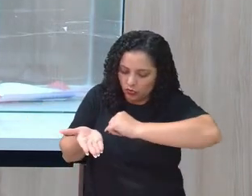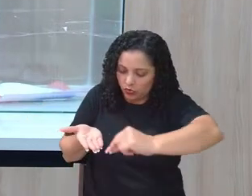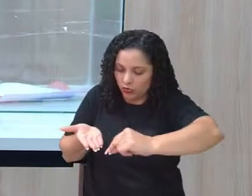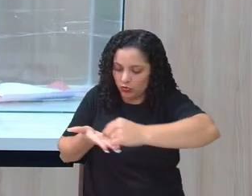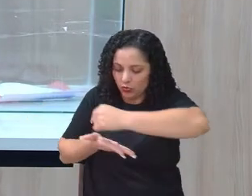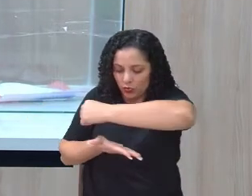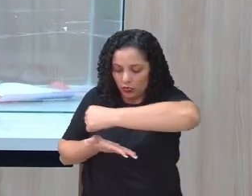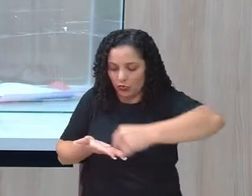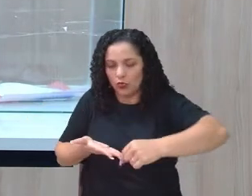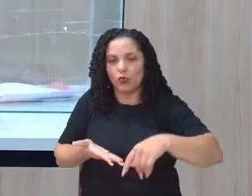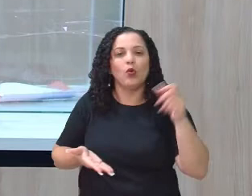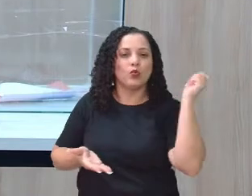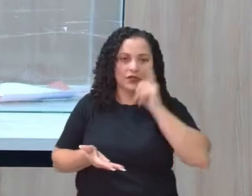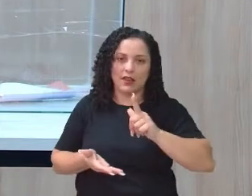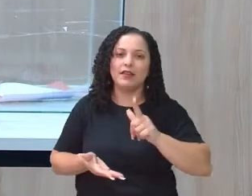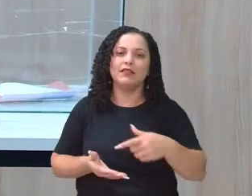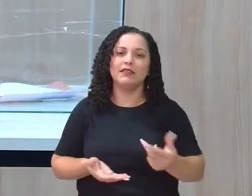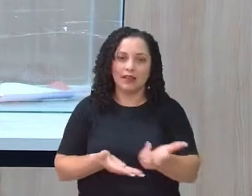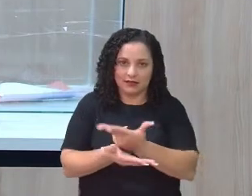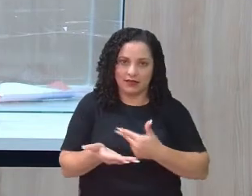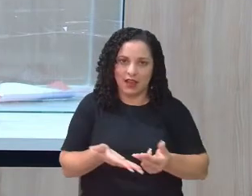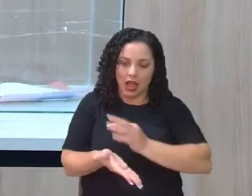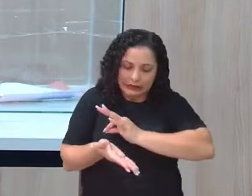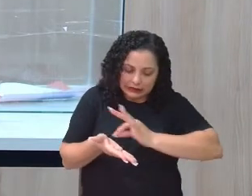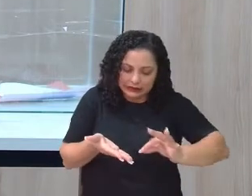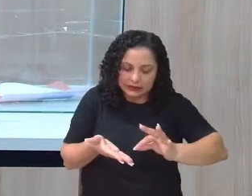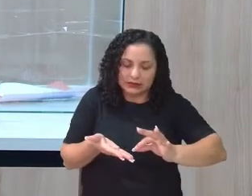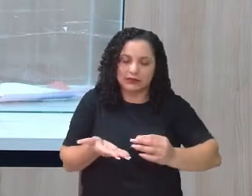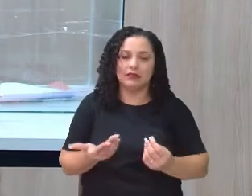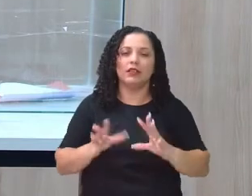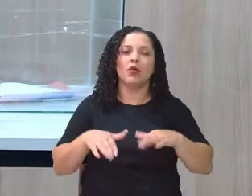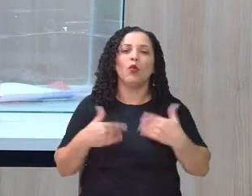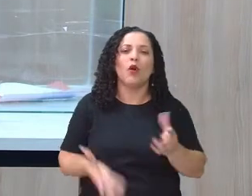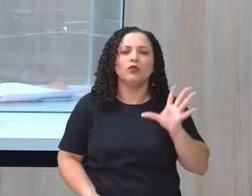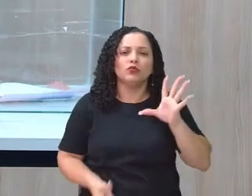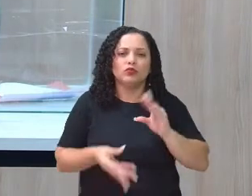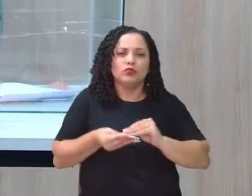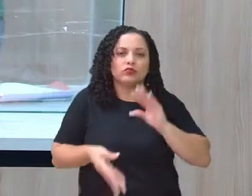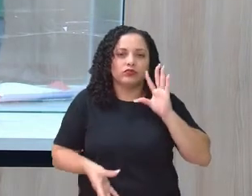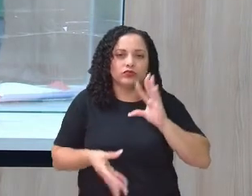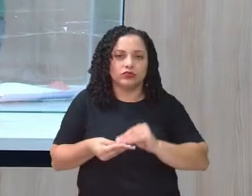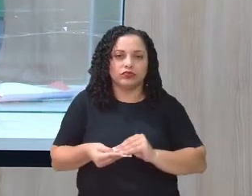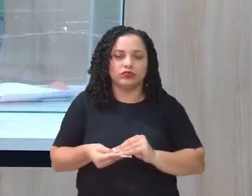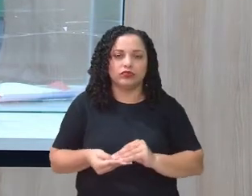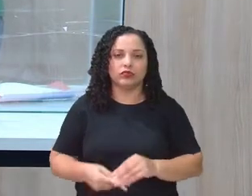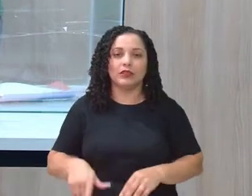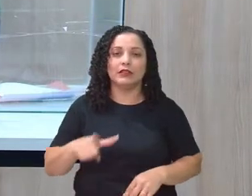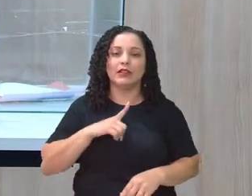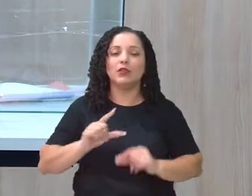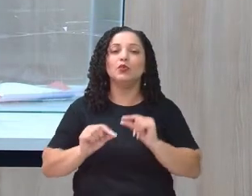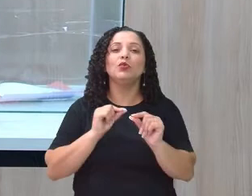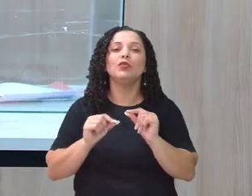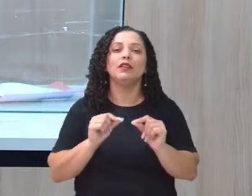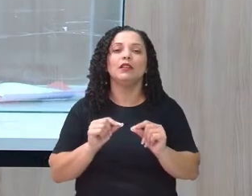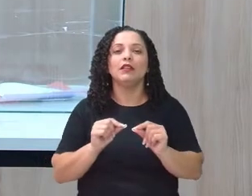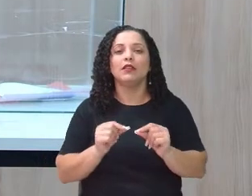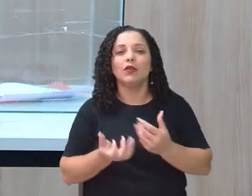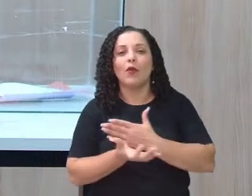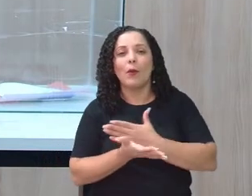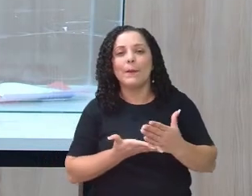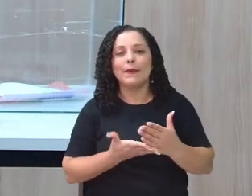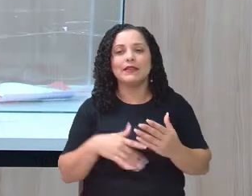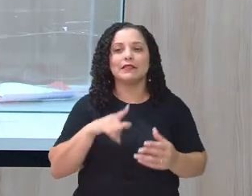consegue desenhar uma linha poligonal. Quando a gente começa a juntar essas linhas poligonais, a gente começa a